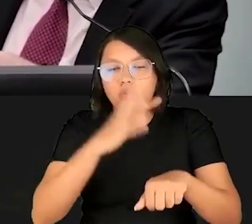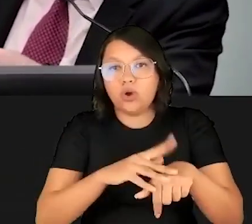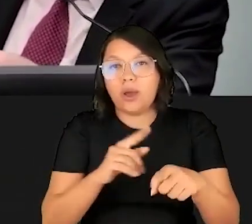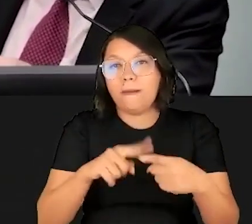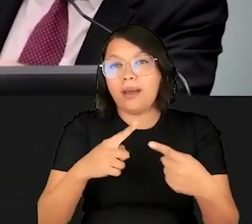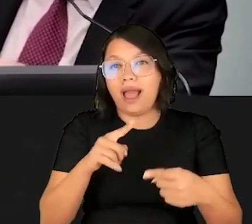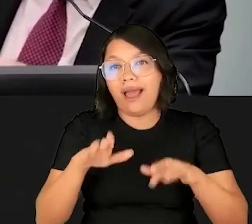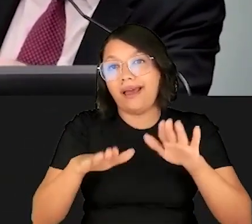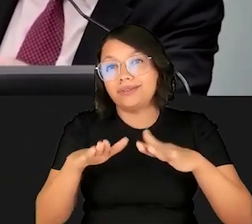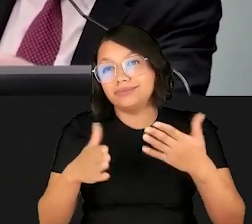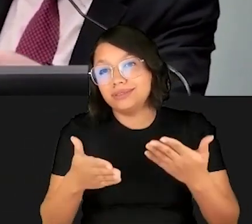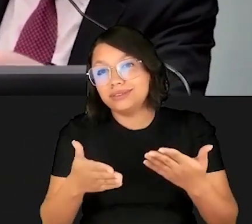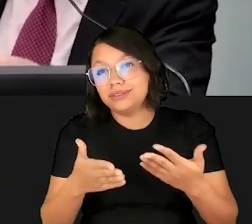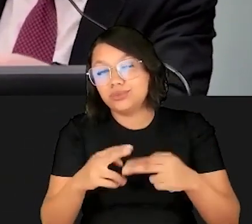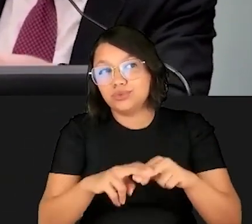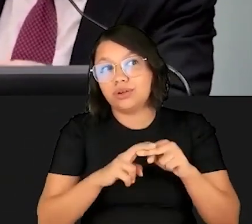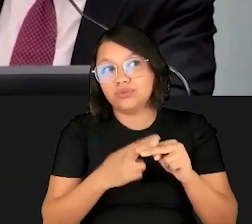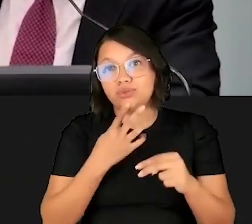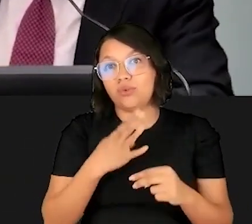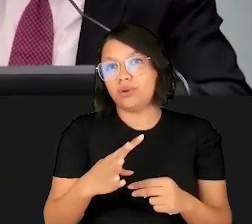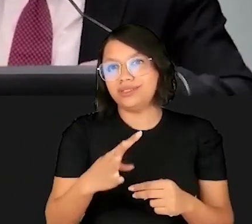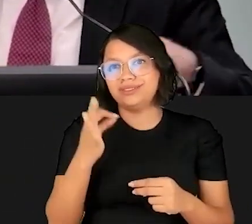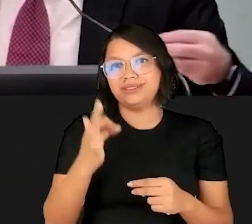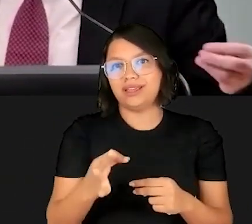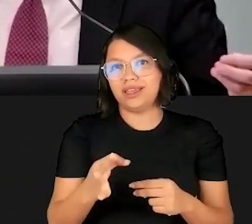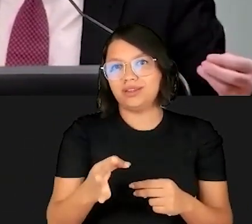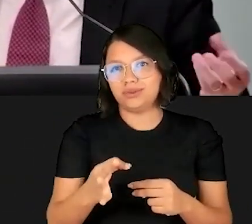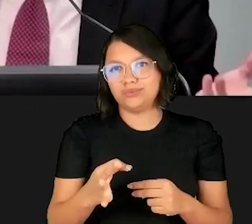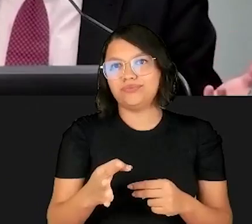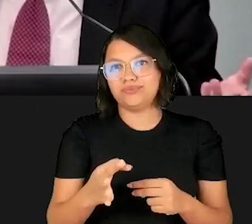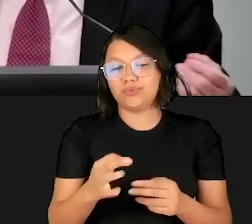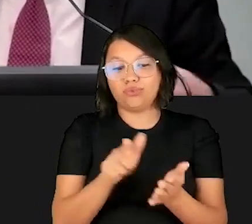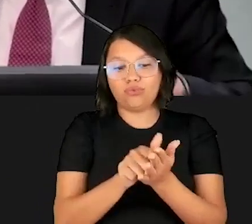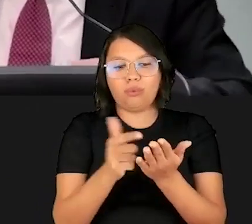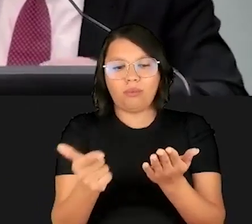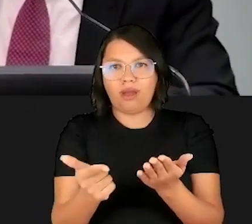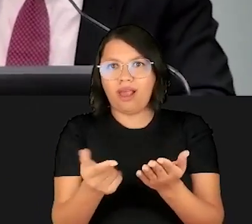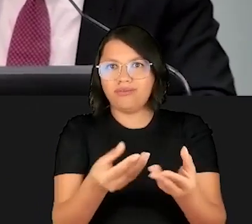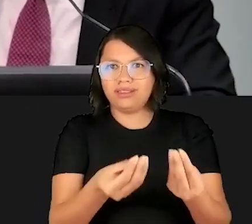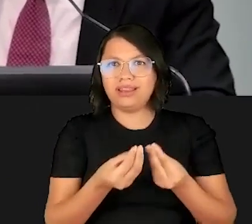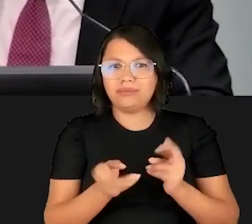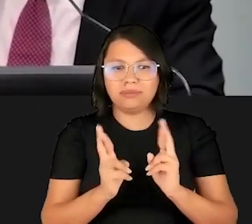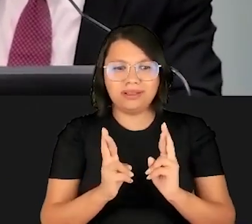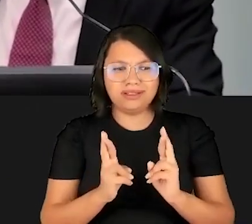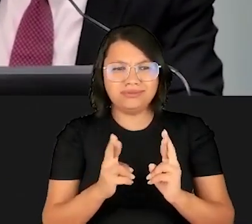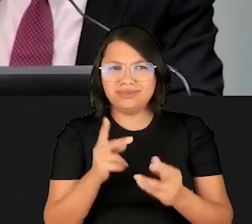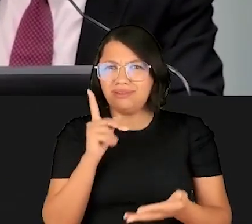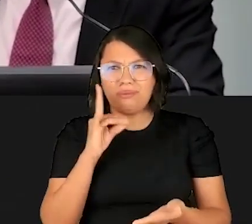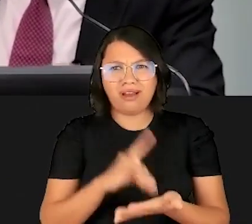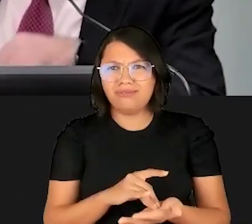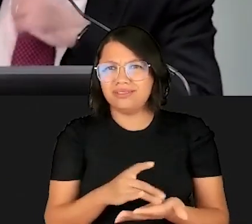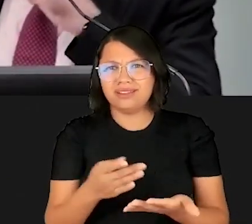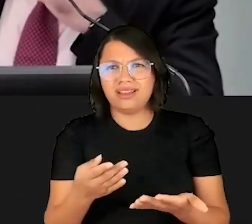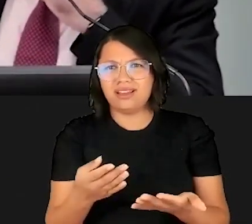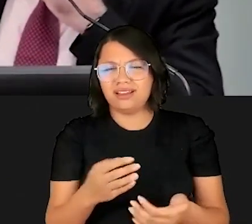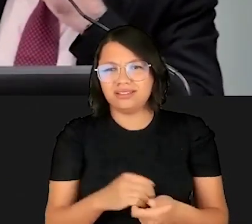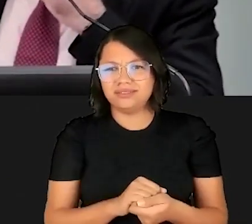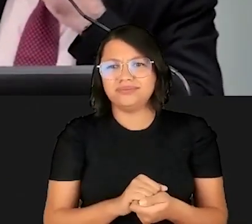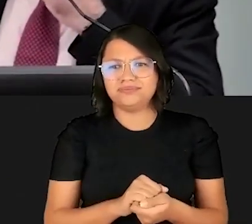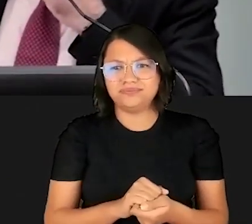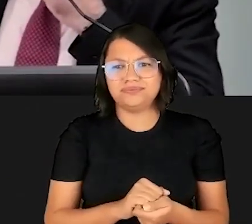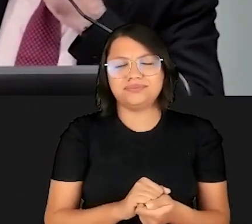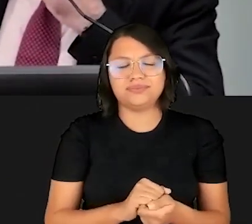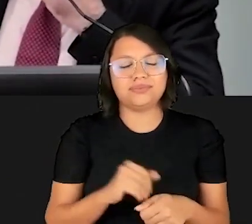vezes, até por desconhecimento, o jornalismo traz uma expectativa irreal, né? Isso é